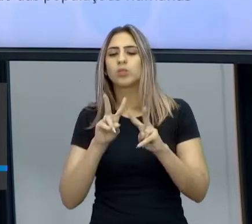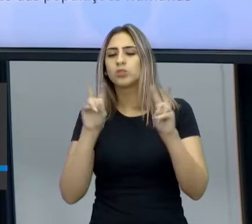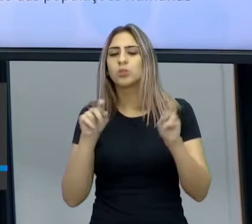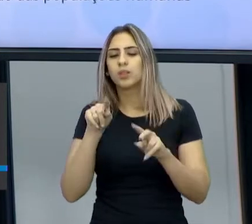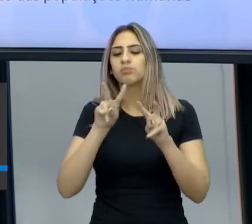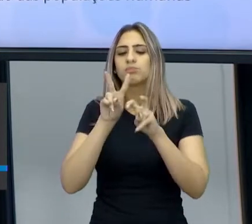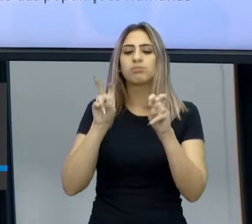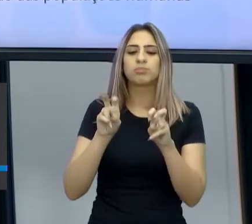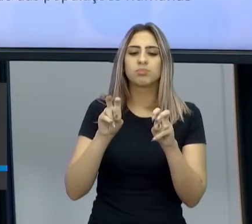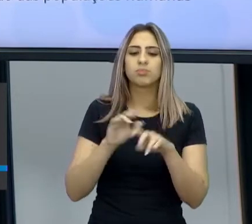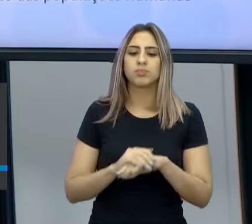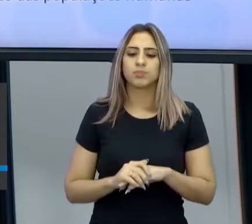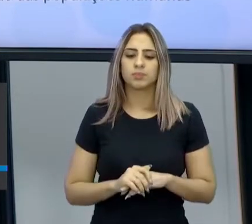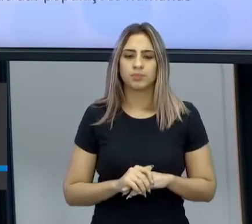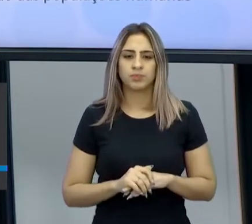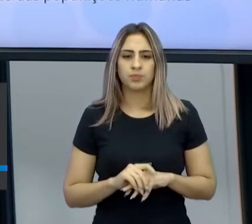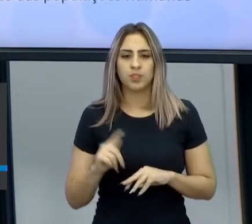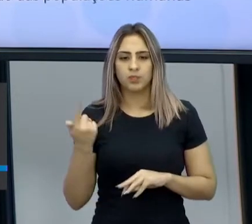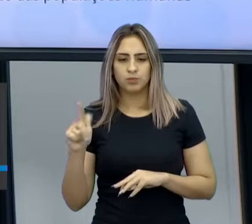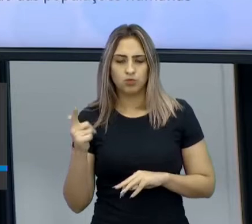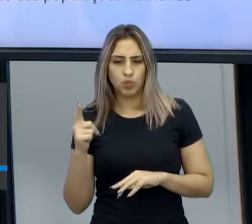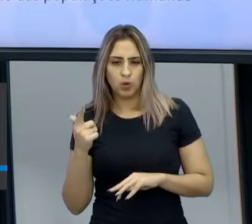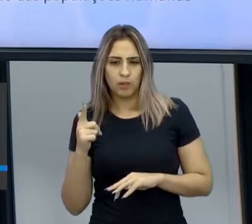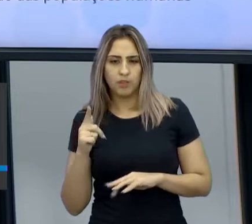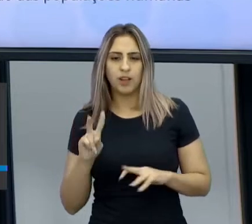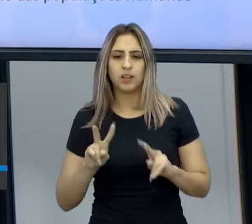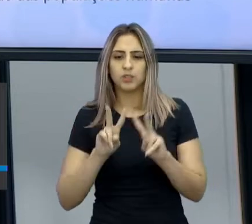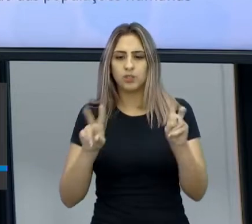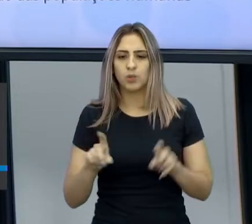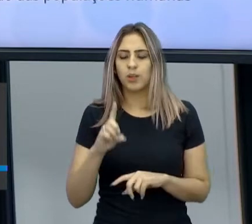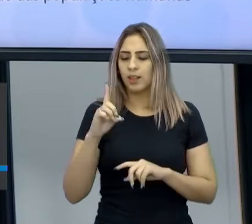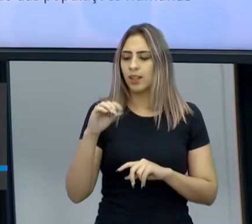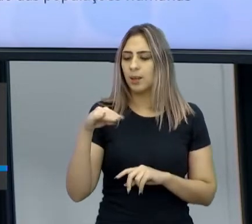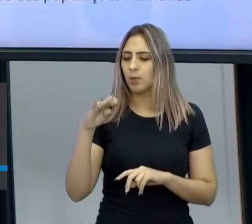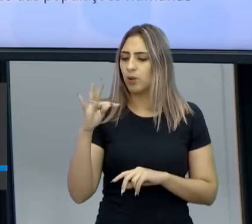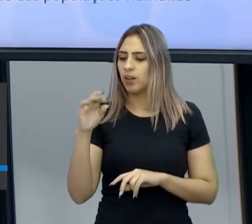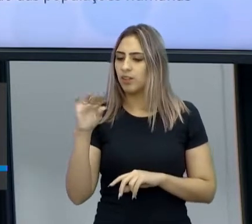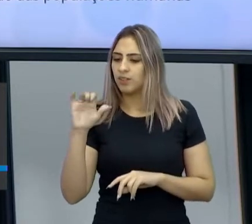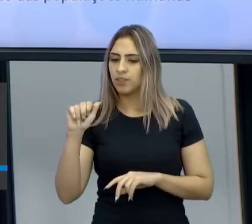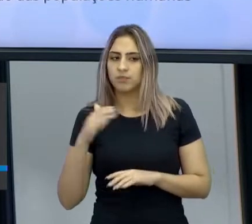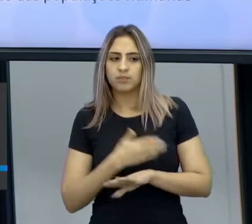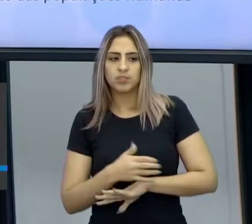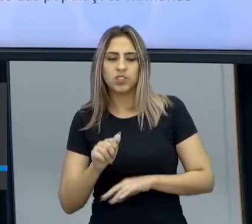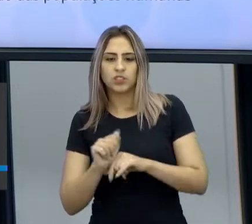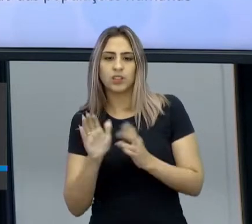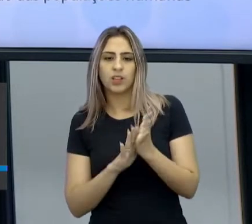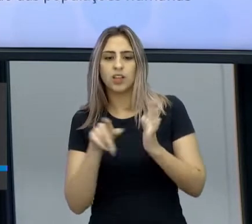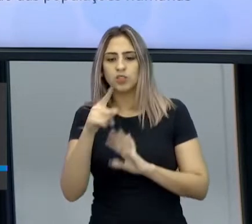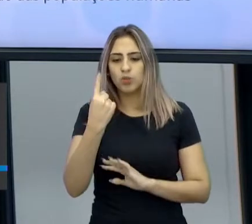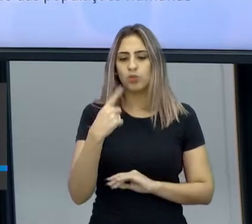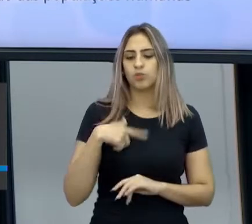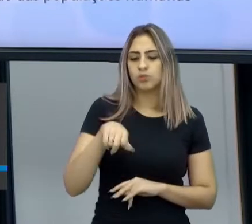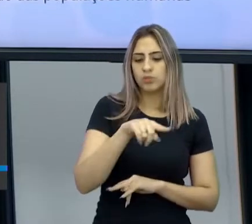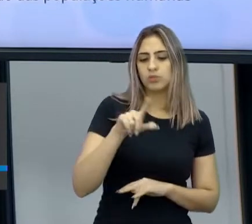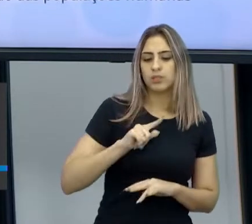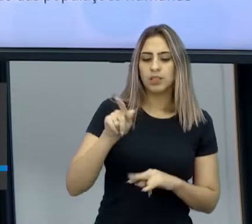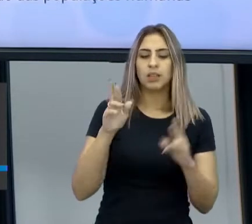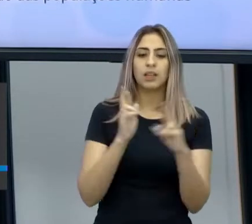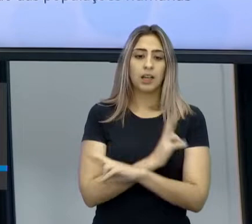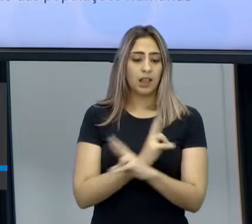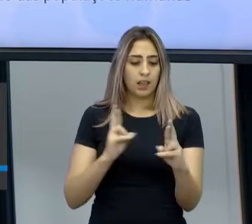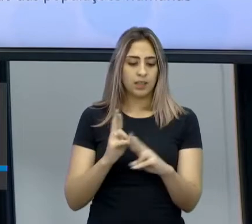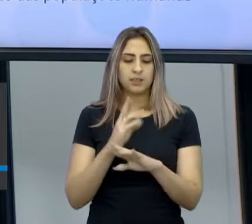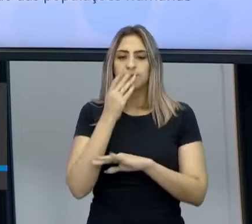essas questões aí, no caso, né, de geografia, sobre demografia, né? Então, desde a atividade 1, vocês estão tendo aí essa relação